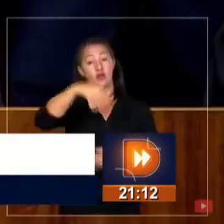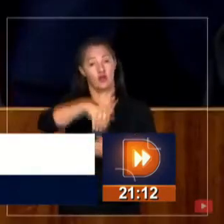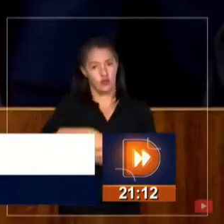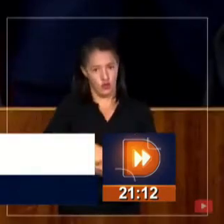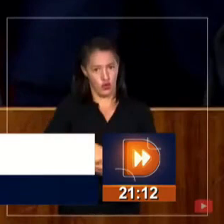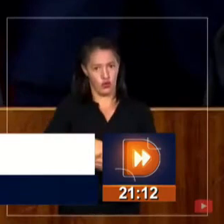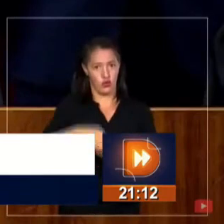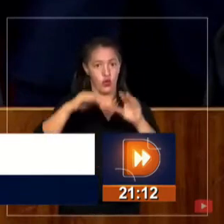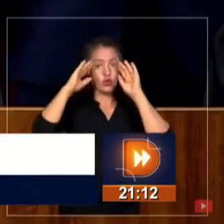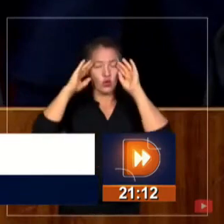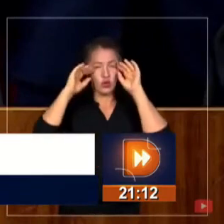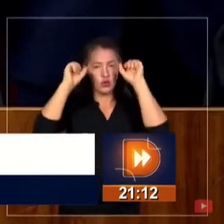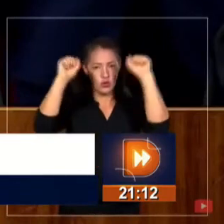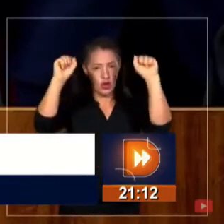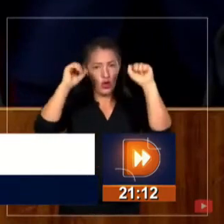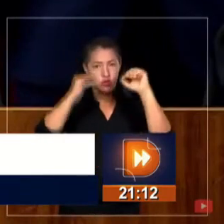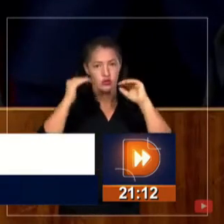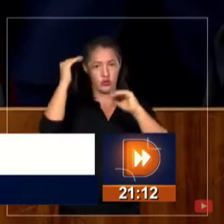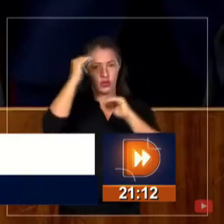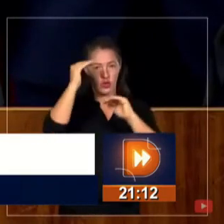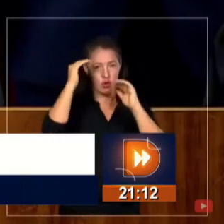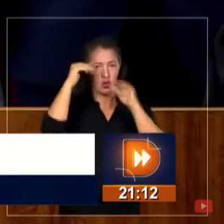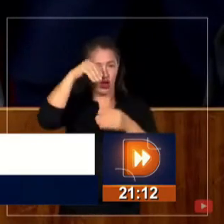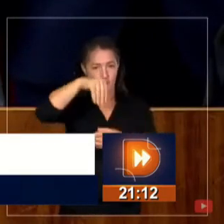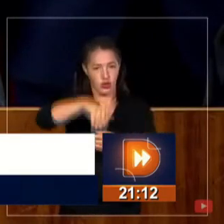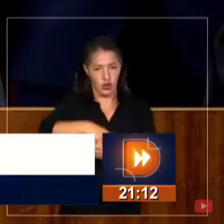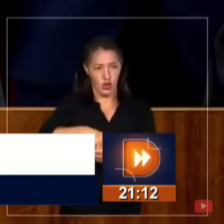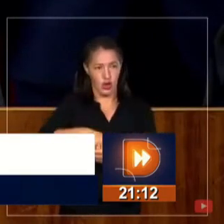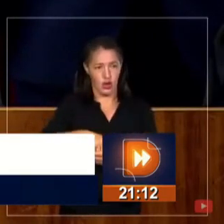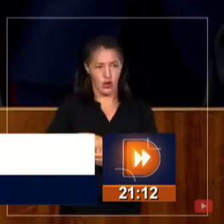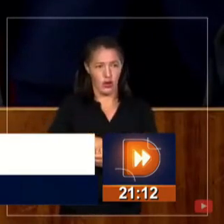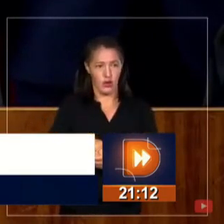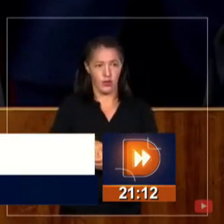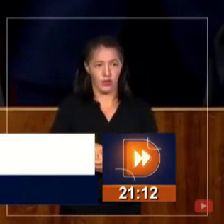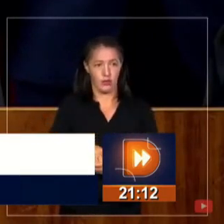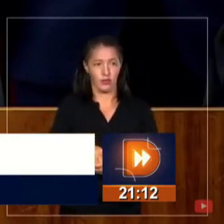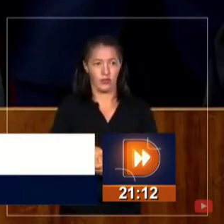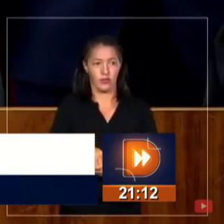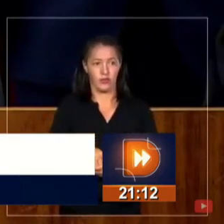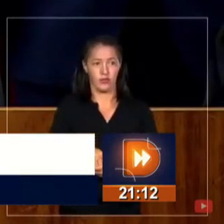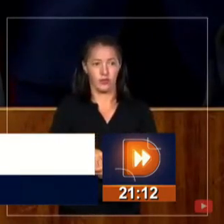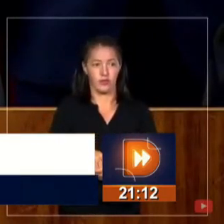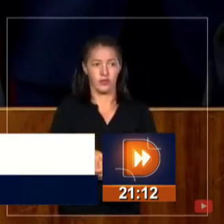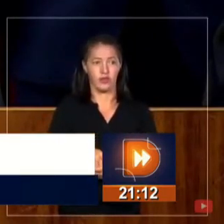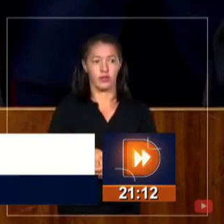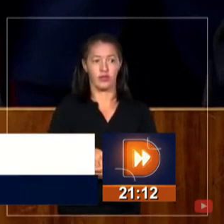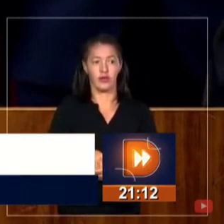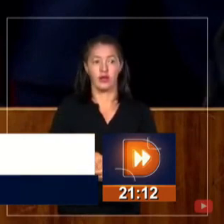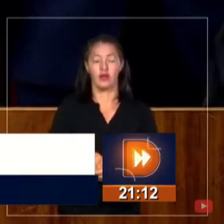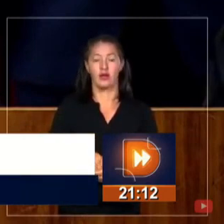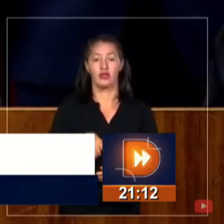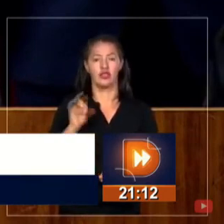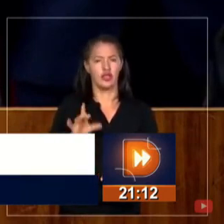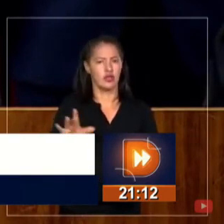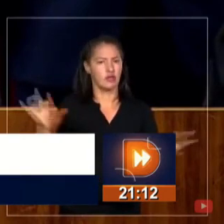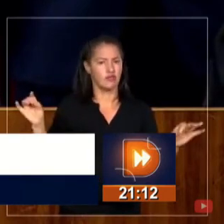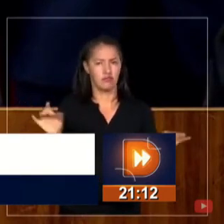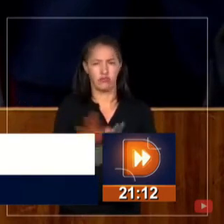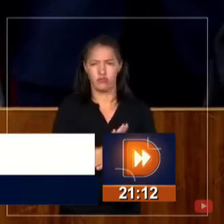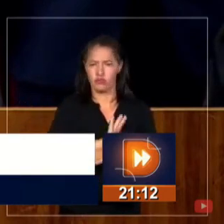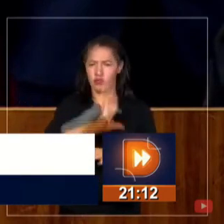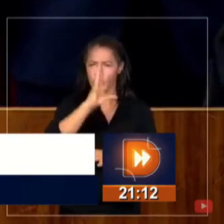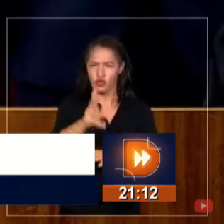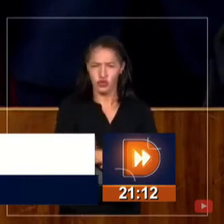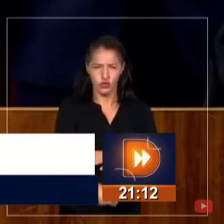Tribunal Superior Eleitoral já está é planilhando e tomando todas as medidas necessárias para que